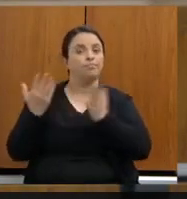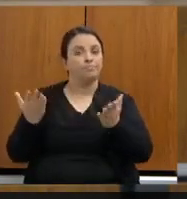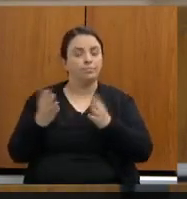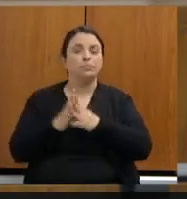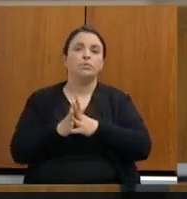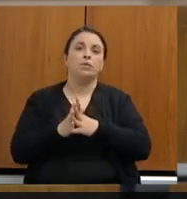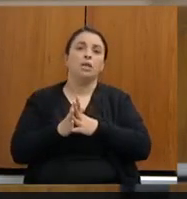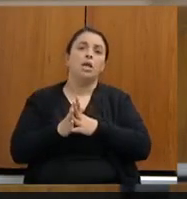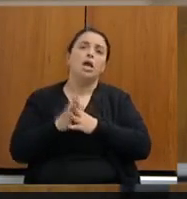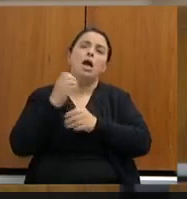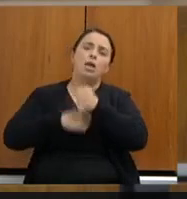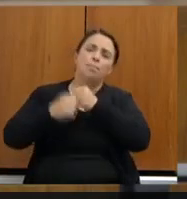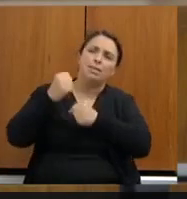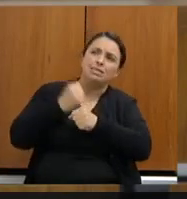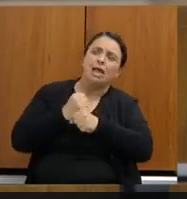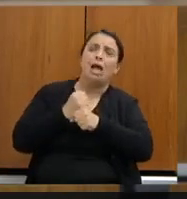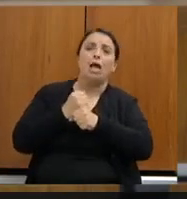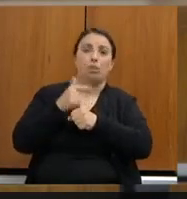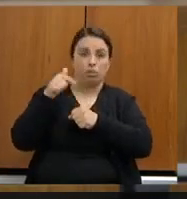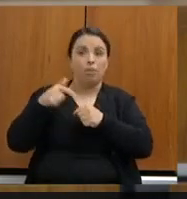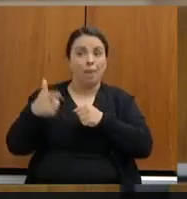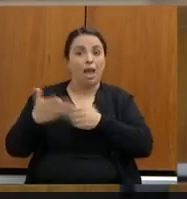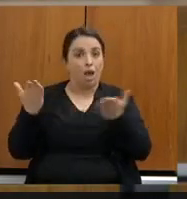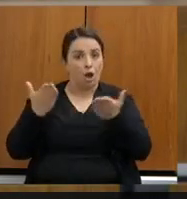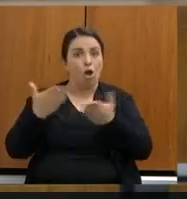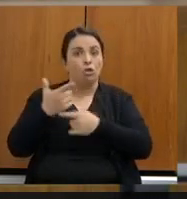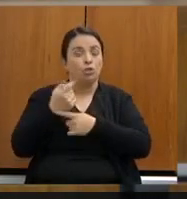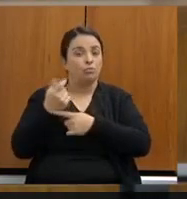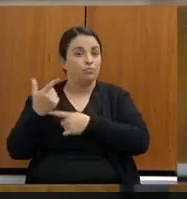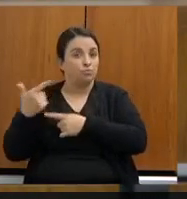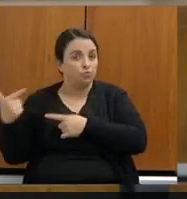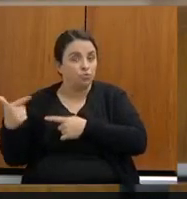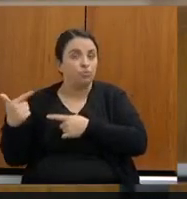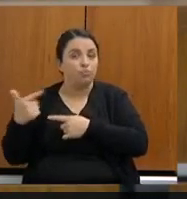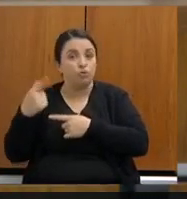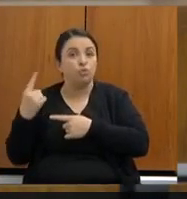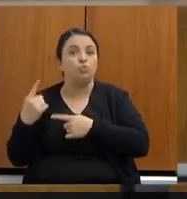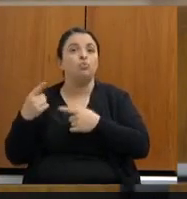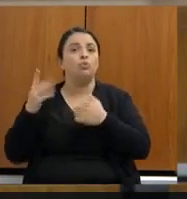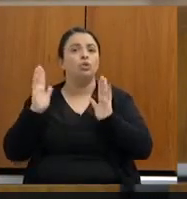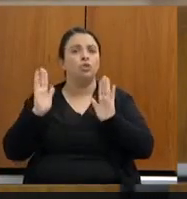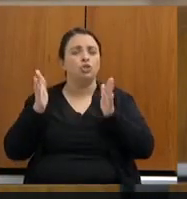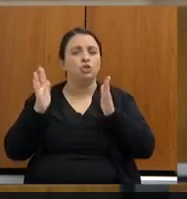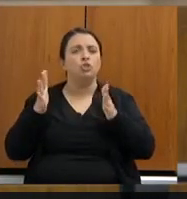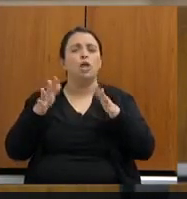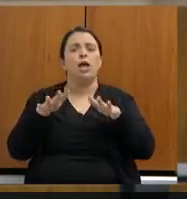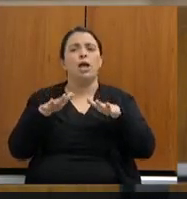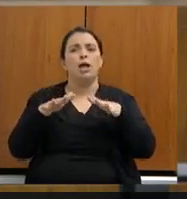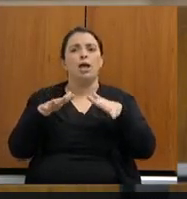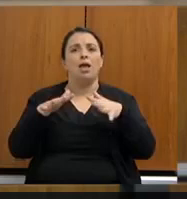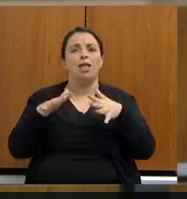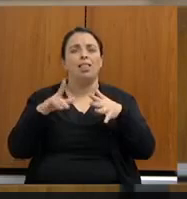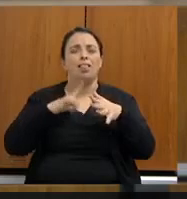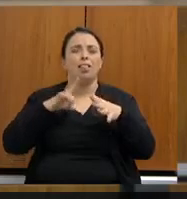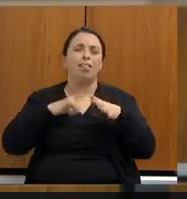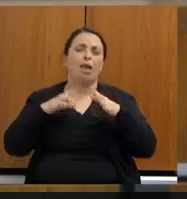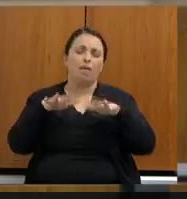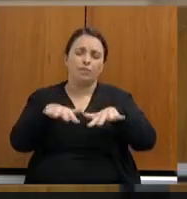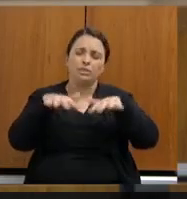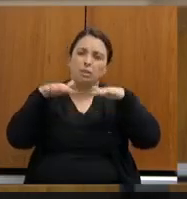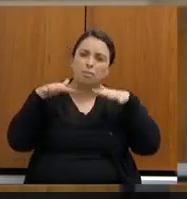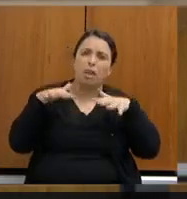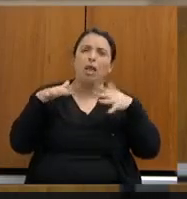início desse ano nós fizemos várias audiências públicas aqui na Assembleia Legislativa é trabalhando nessa perspectiva